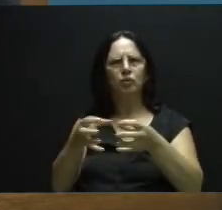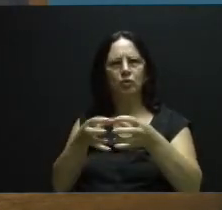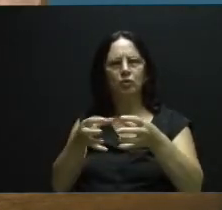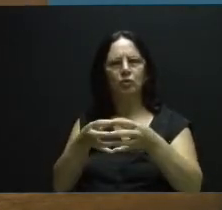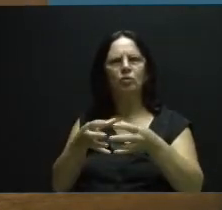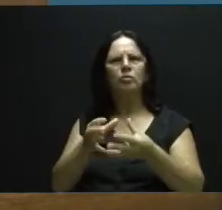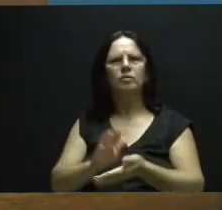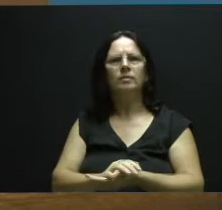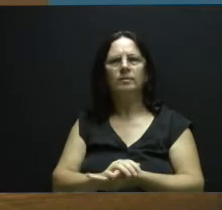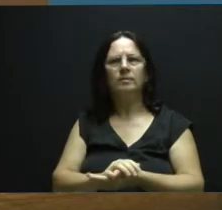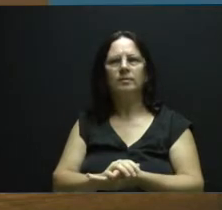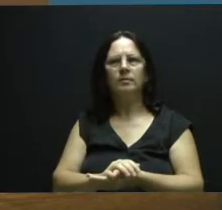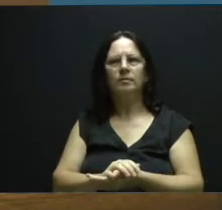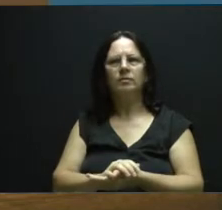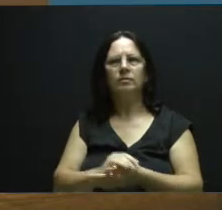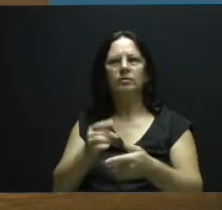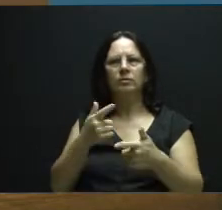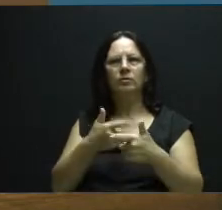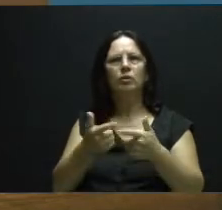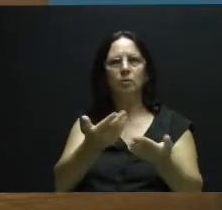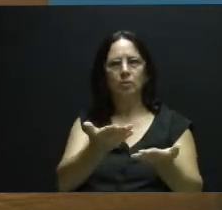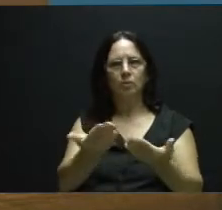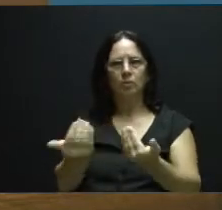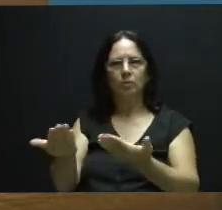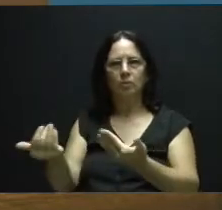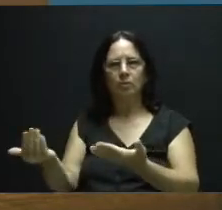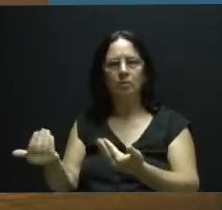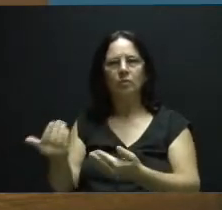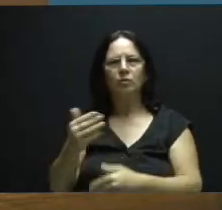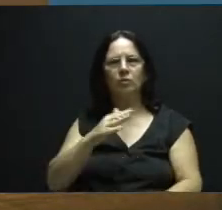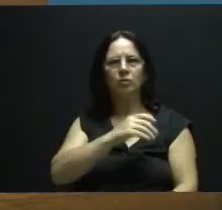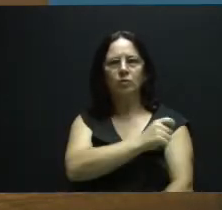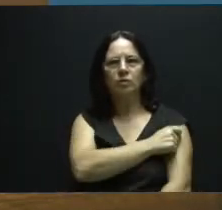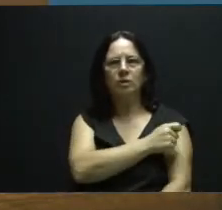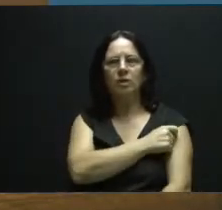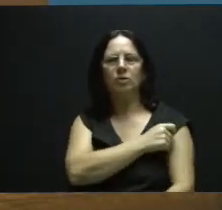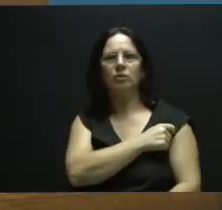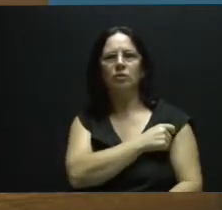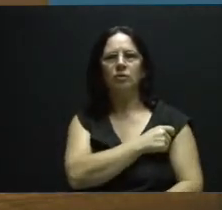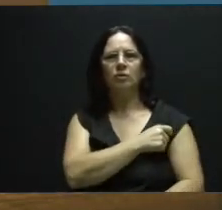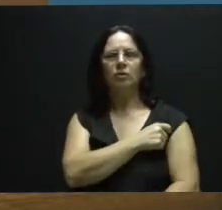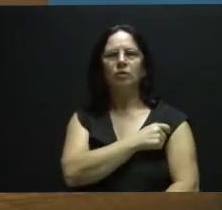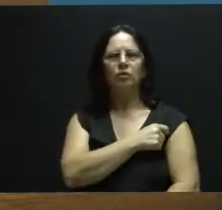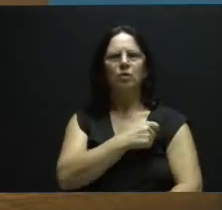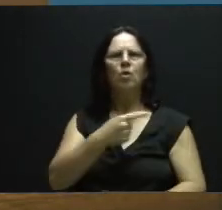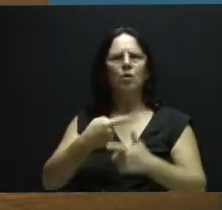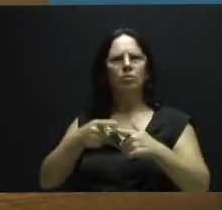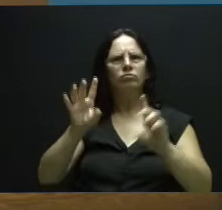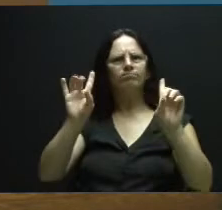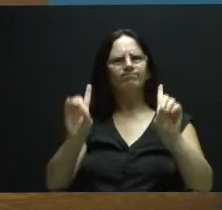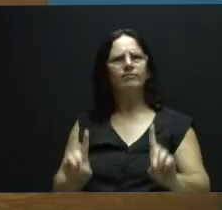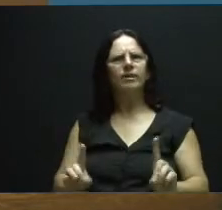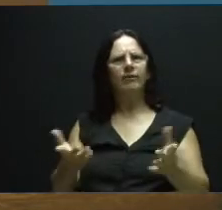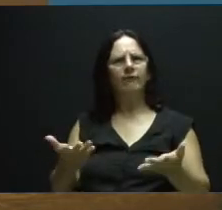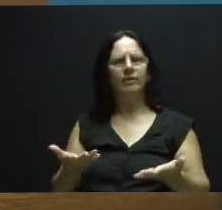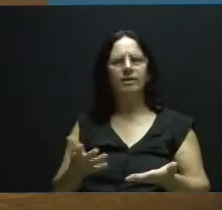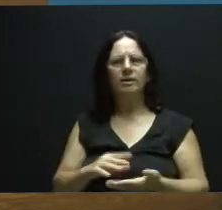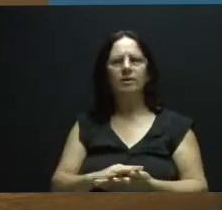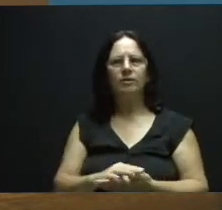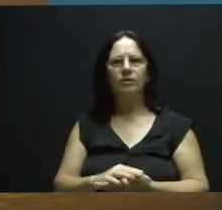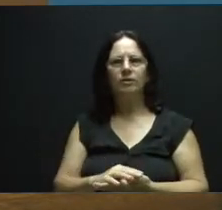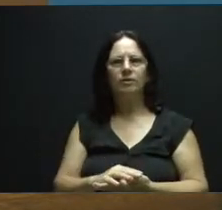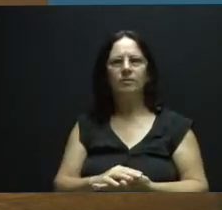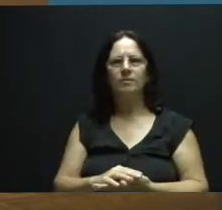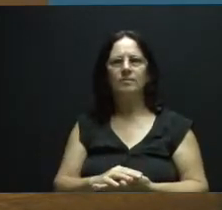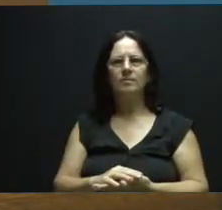a questão dos dois jovens dos alunos que são dependentes físicos e mentais e com proíbe no